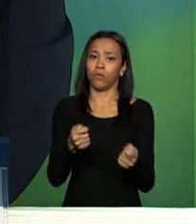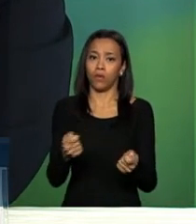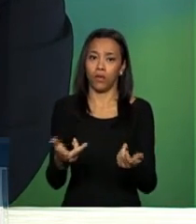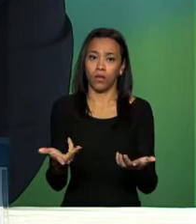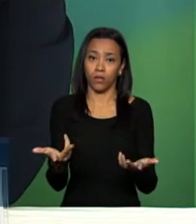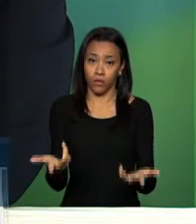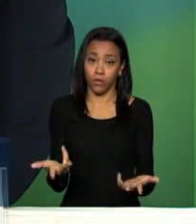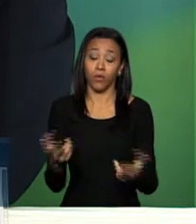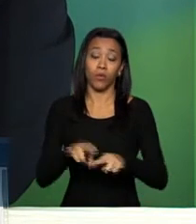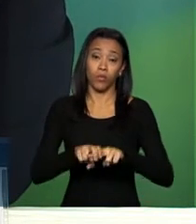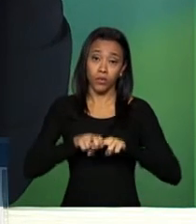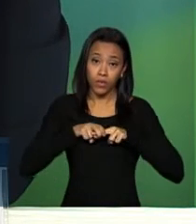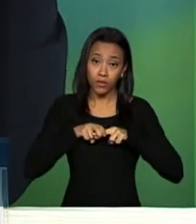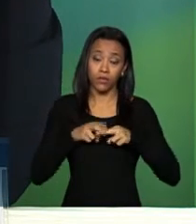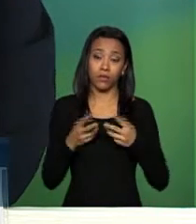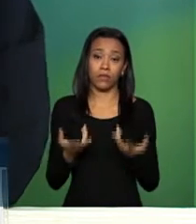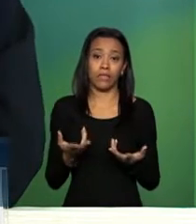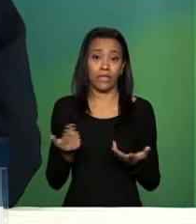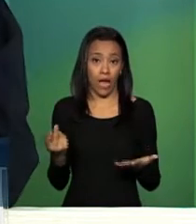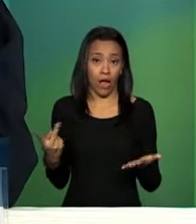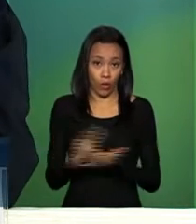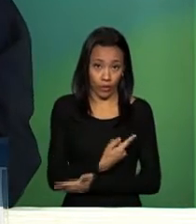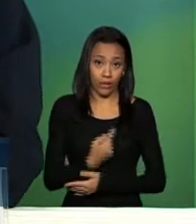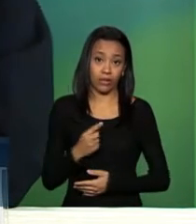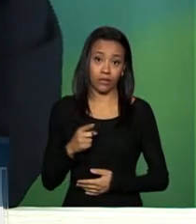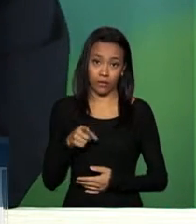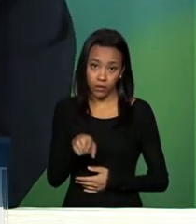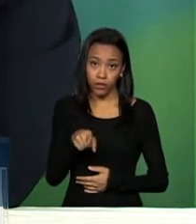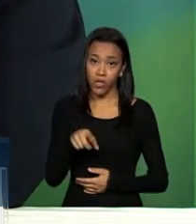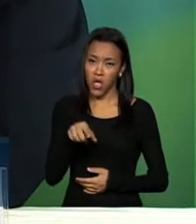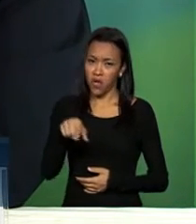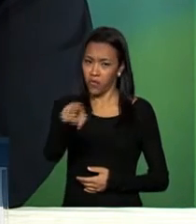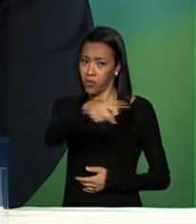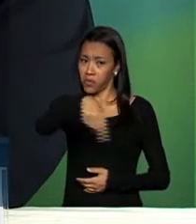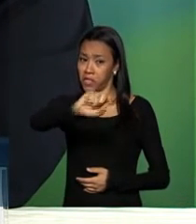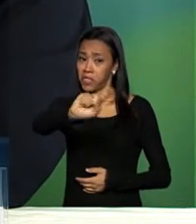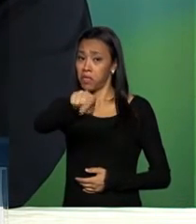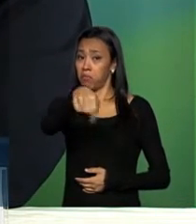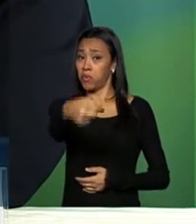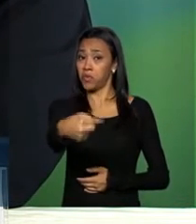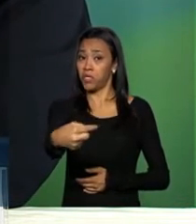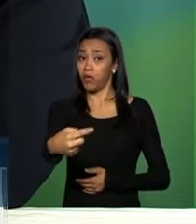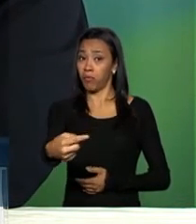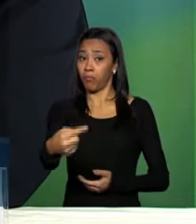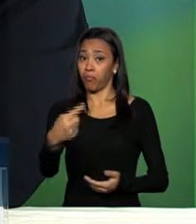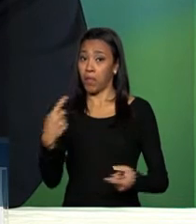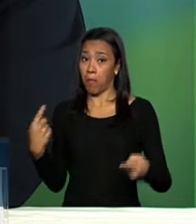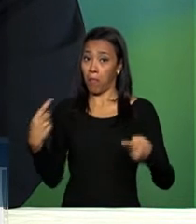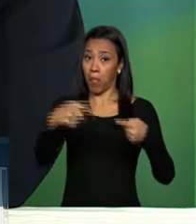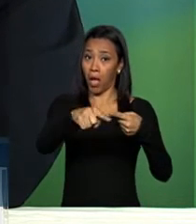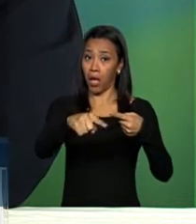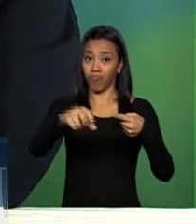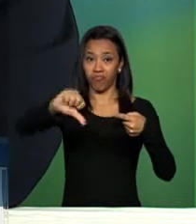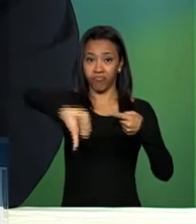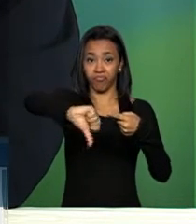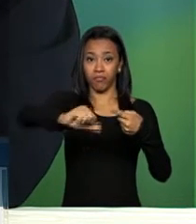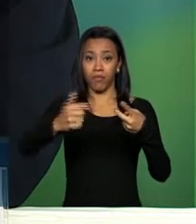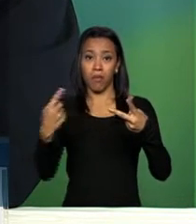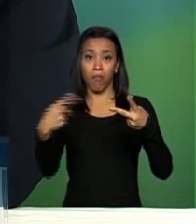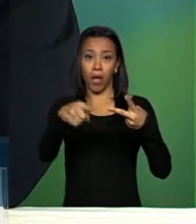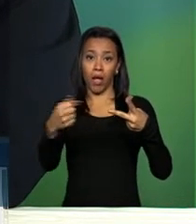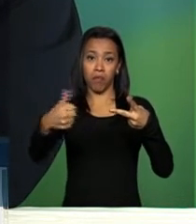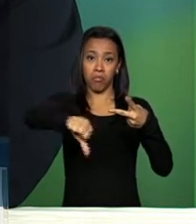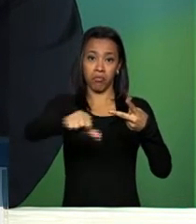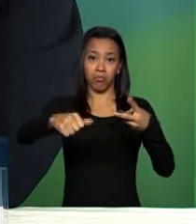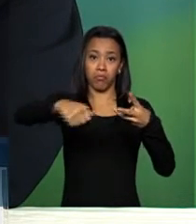com eventuais discrepâncias, vocês logo apontariam, evidentemente, alguma frustração no plano. O que eu quero